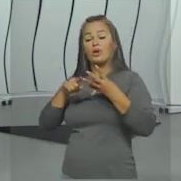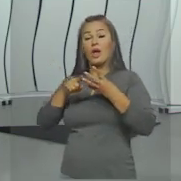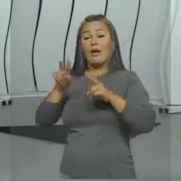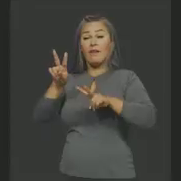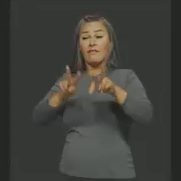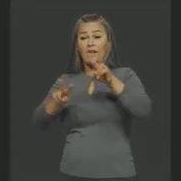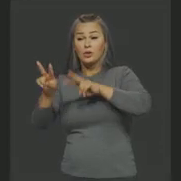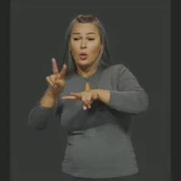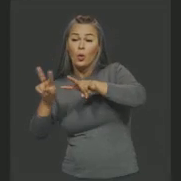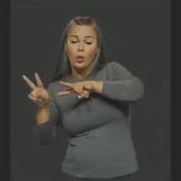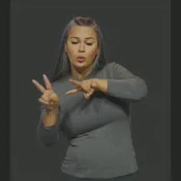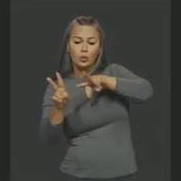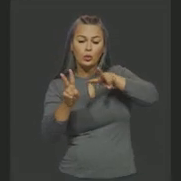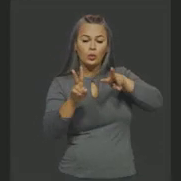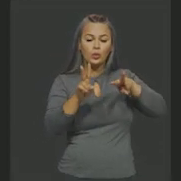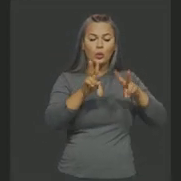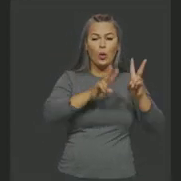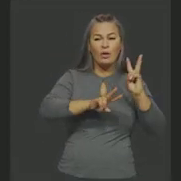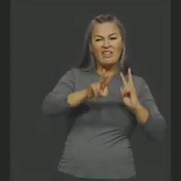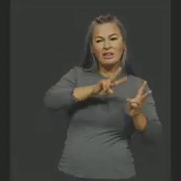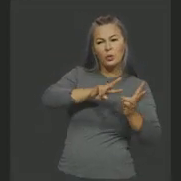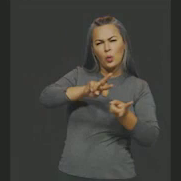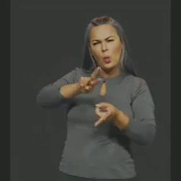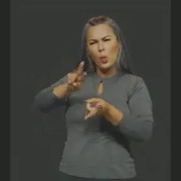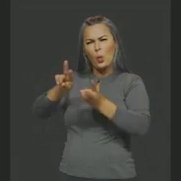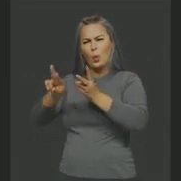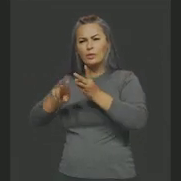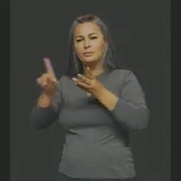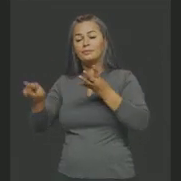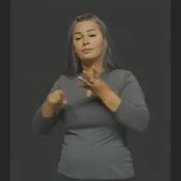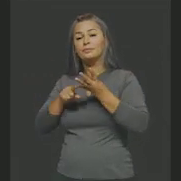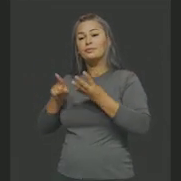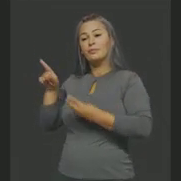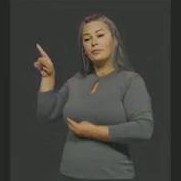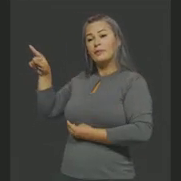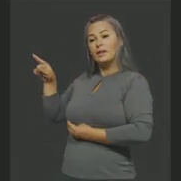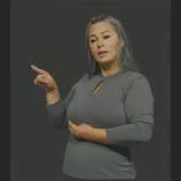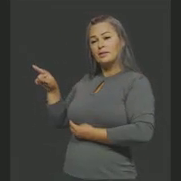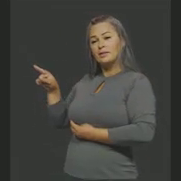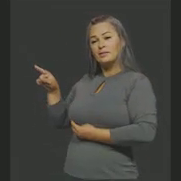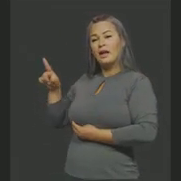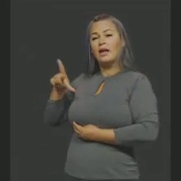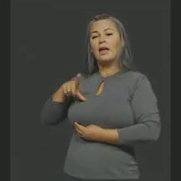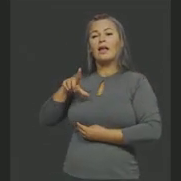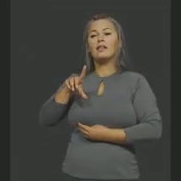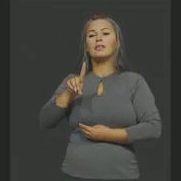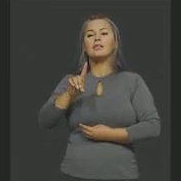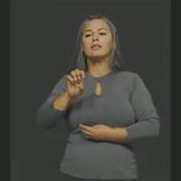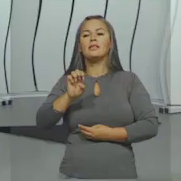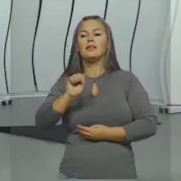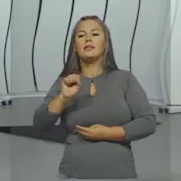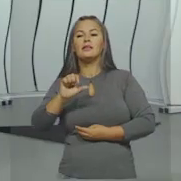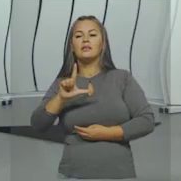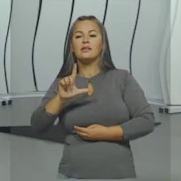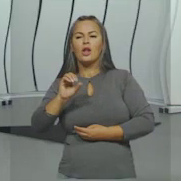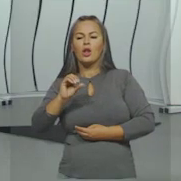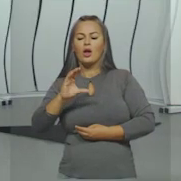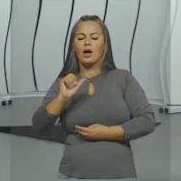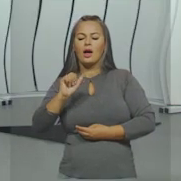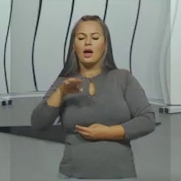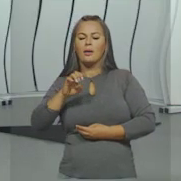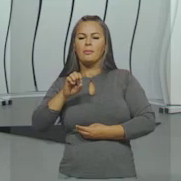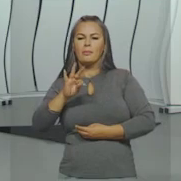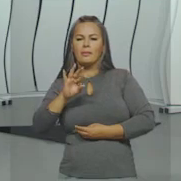para leste, norte, sul. E o deslocamento de massas de ar também são avaliados para fazer previsão do tempo. Então,